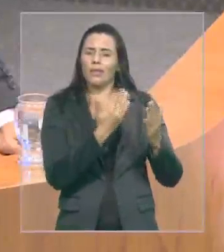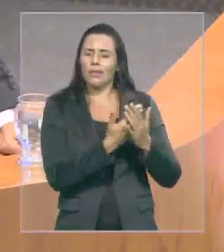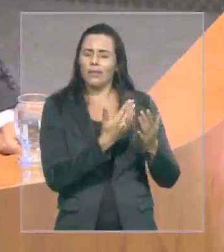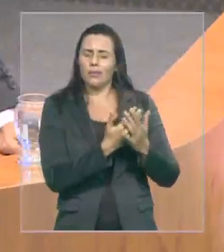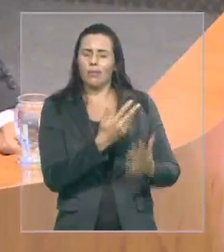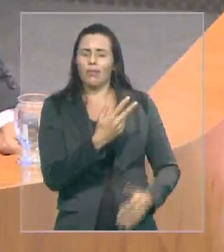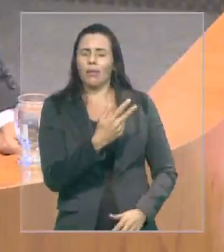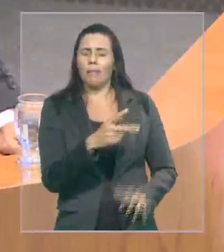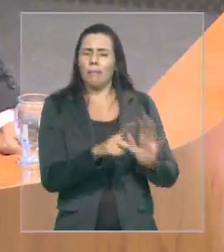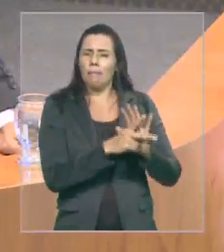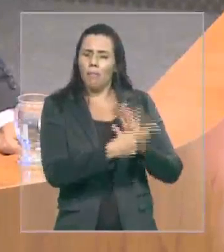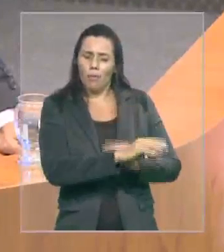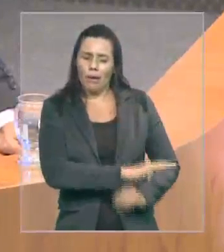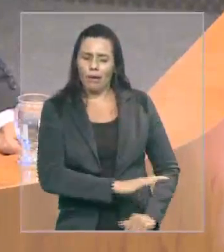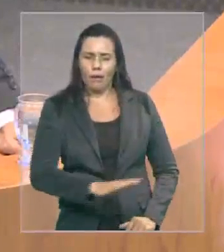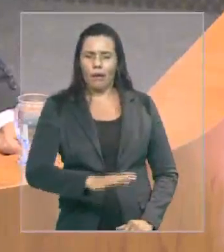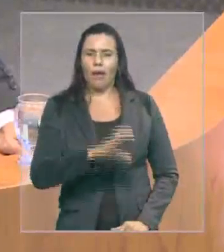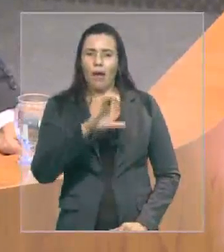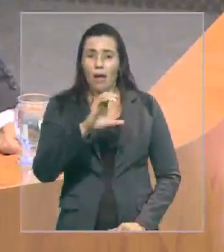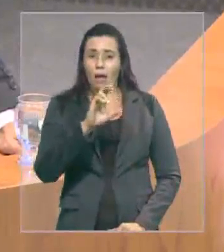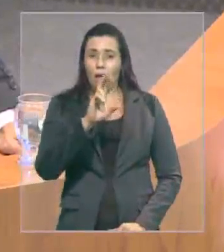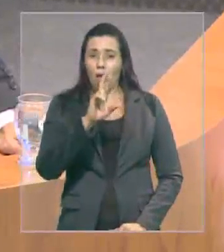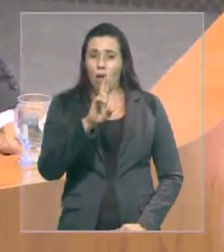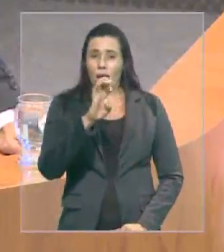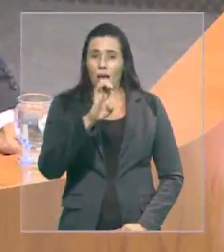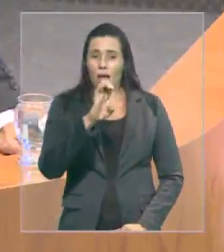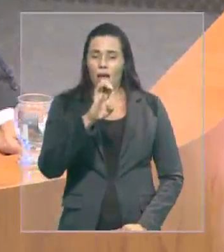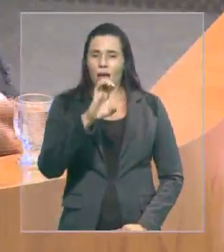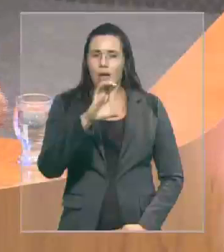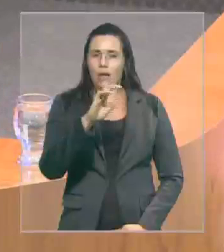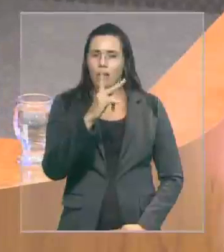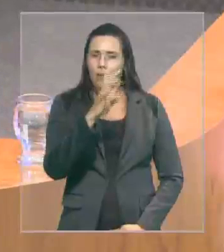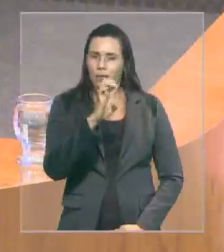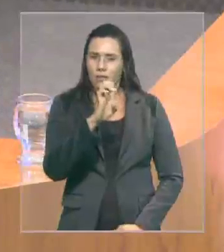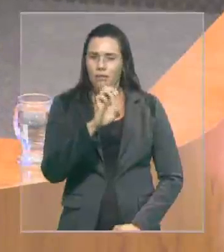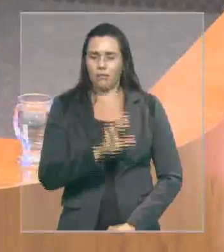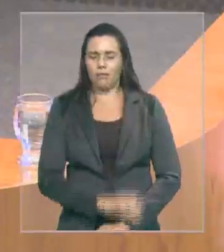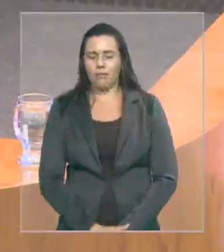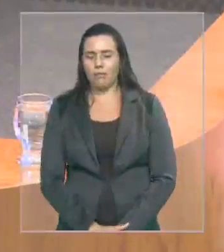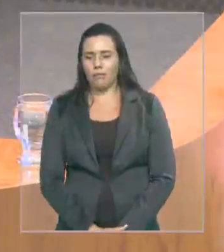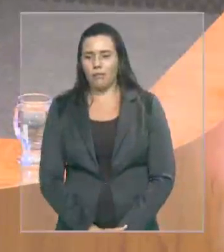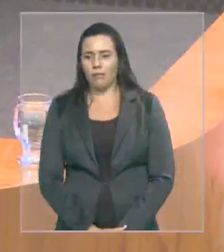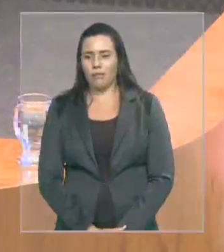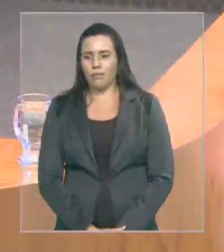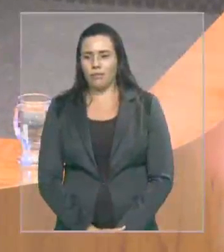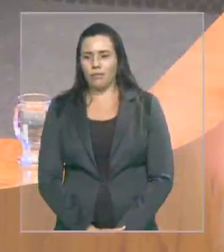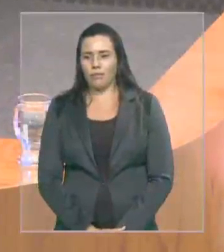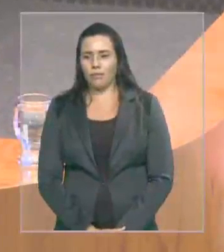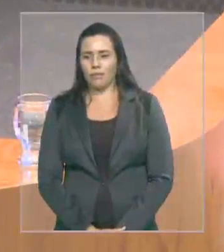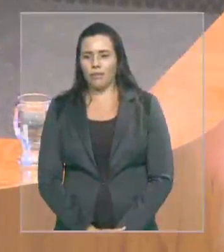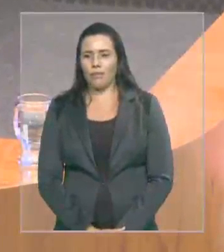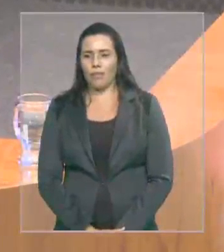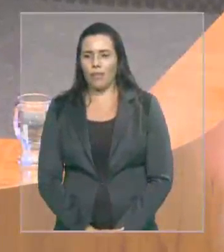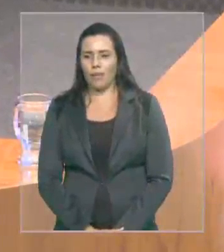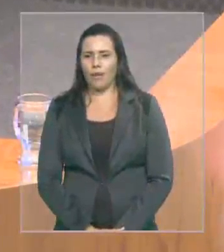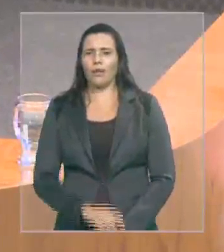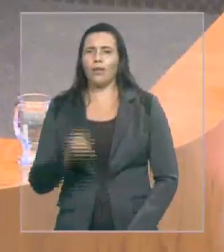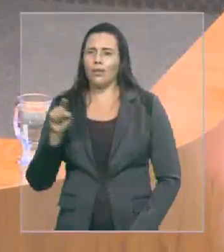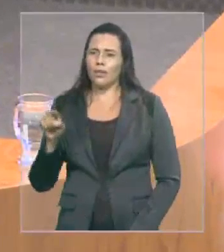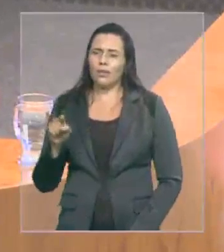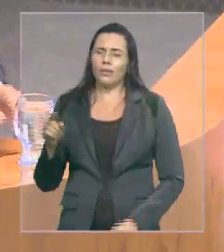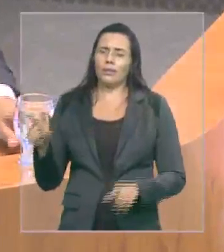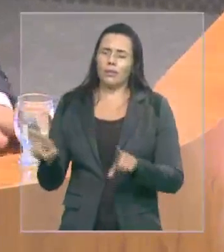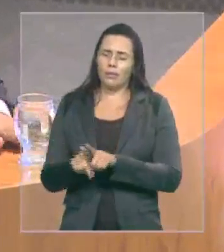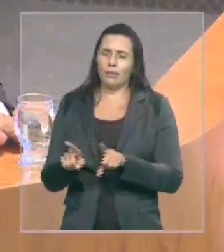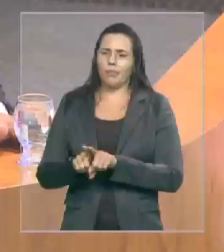20. Depois anunciou mais 25. E nada foi feito. Medíocre. E Vossa Excelência fala também que é um passe